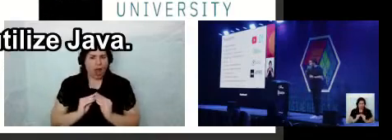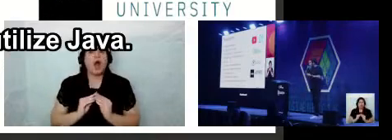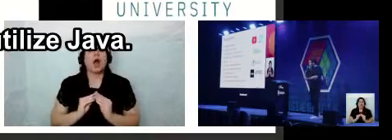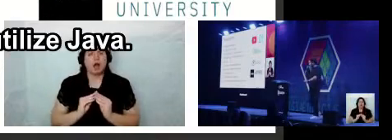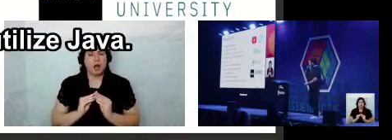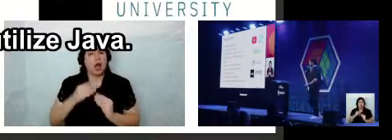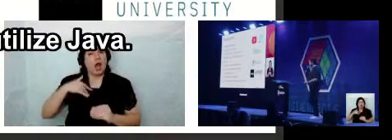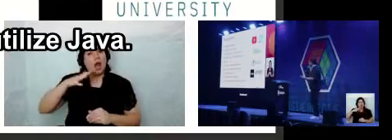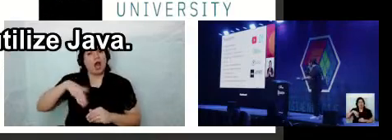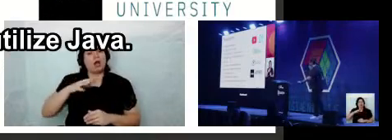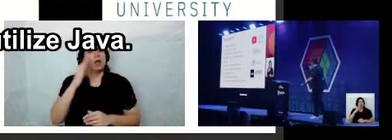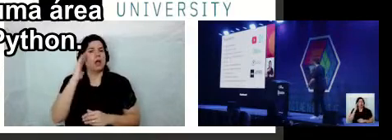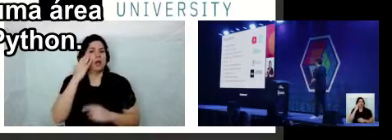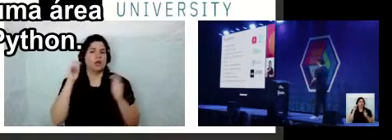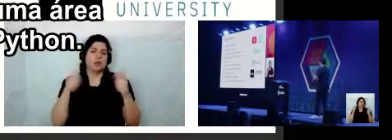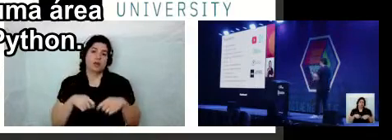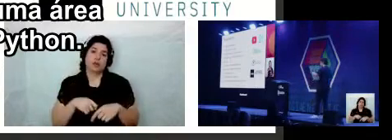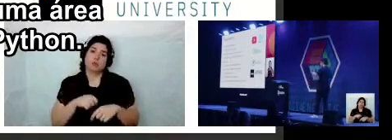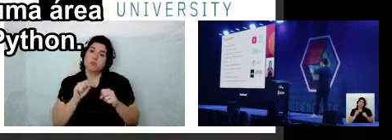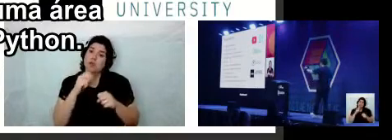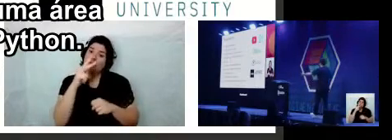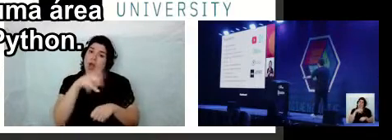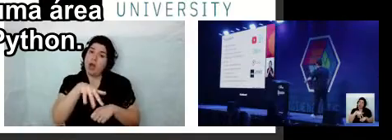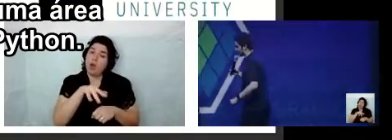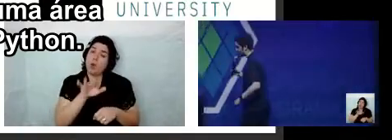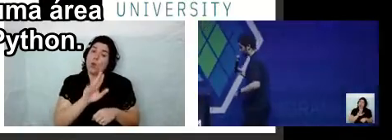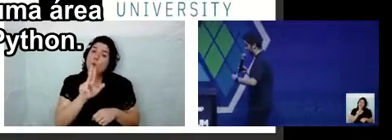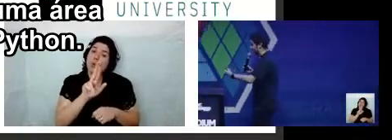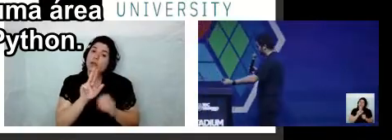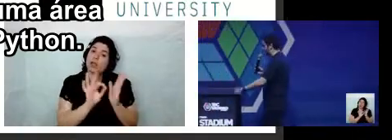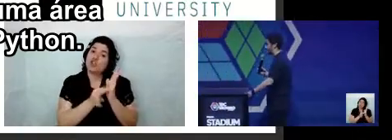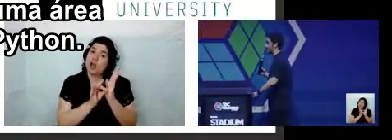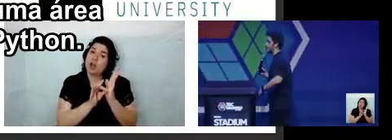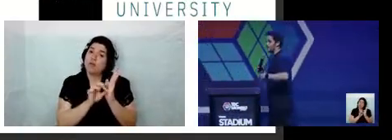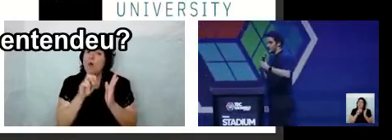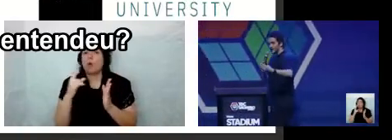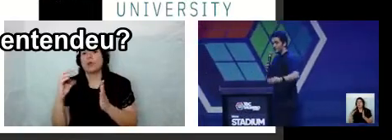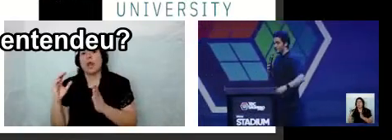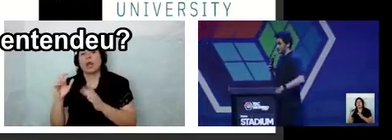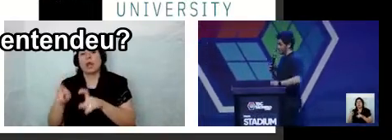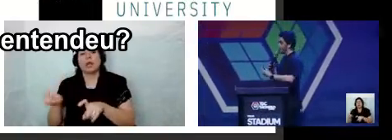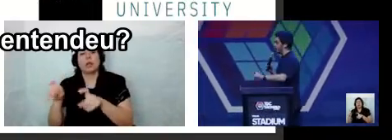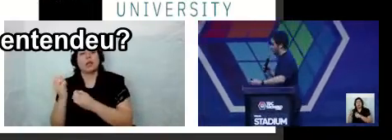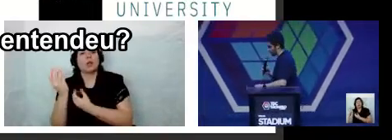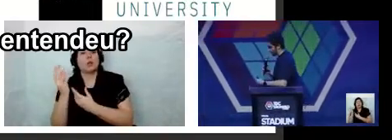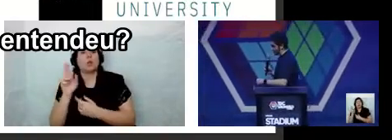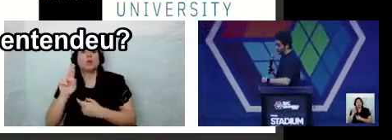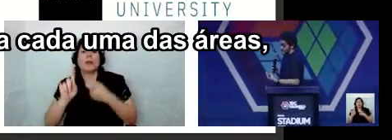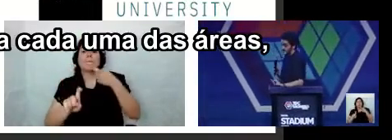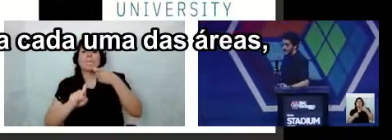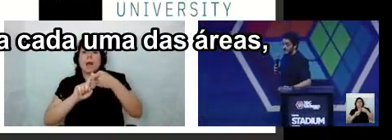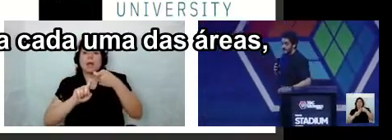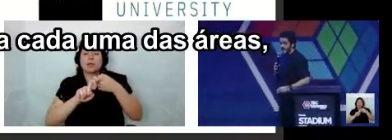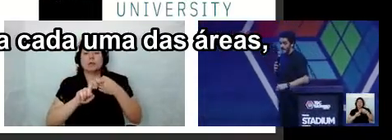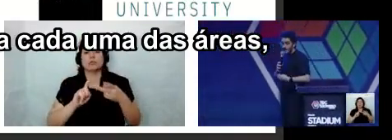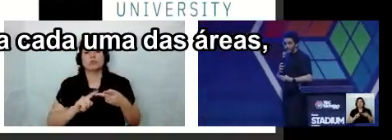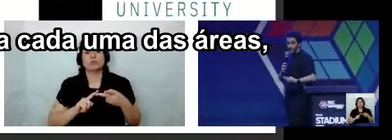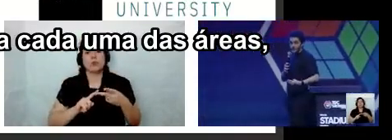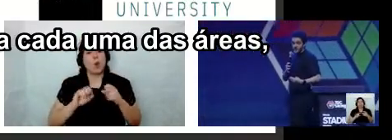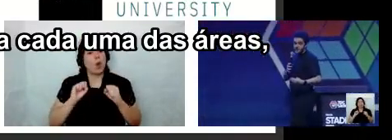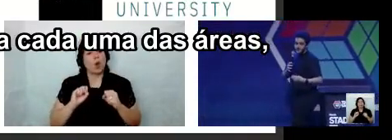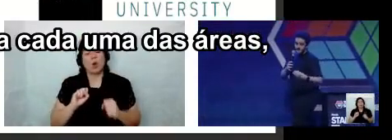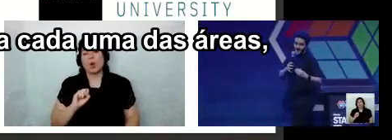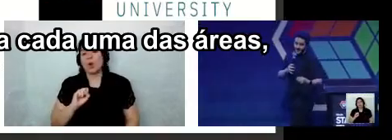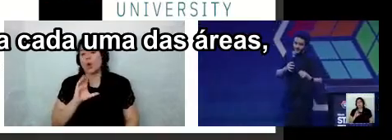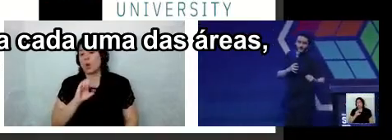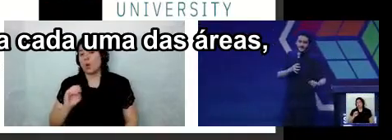Então, pode ser que a sua área utilize Java, pode ser que a sua área seja uma área de ciência de dados, utilize Python, pode ser que ela utilize COBOL, entendeu? Então, assim, é